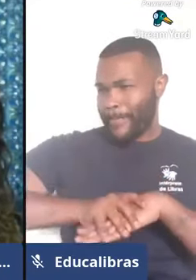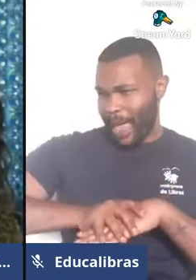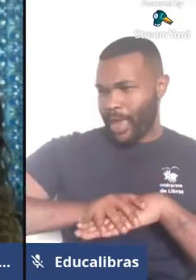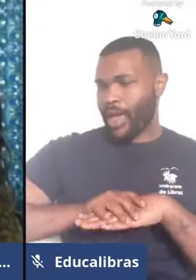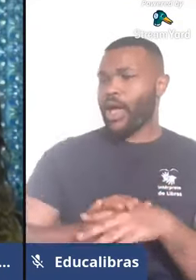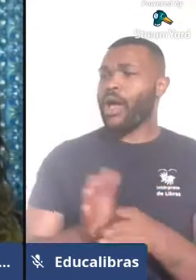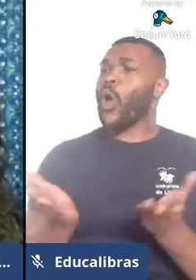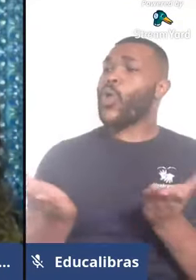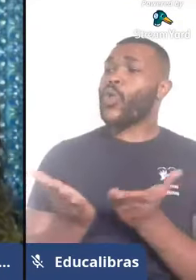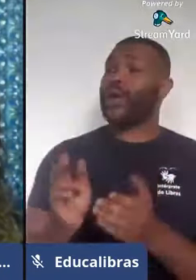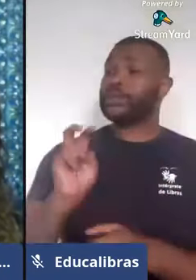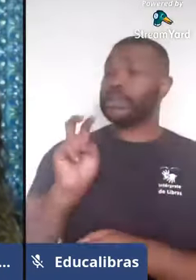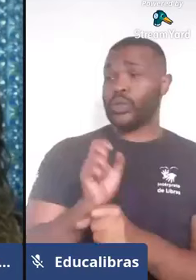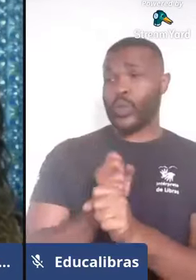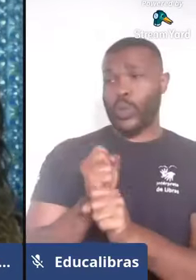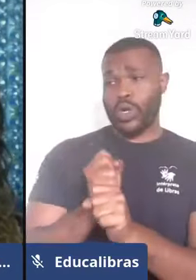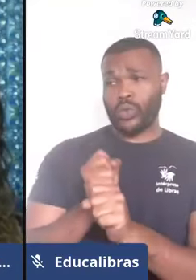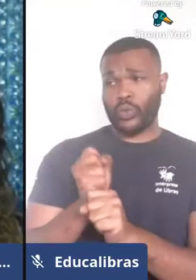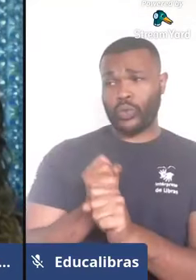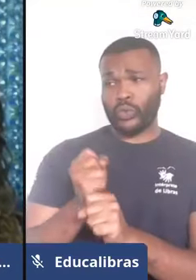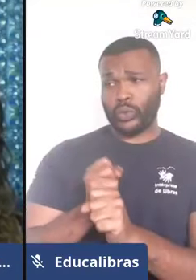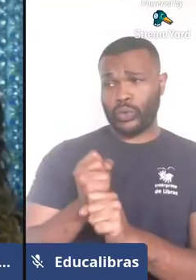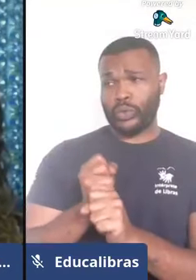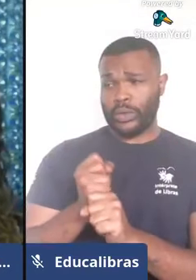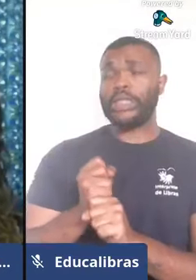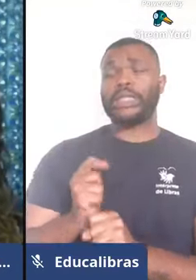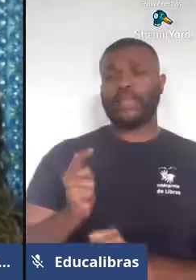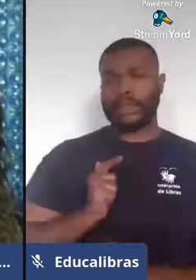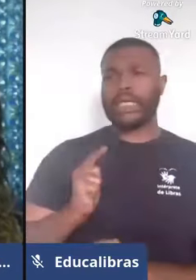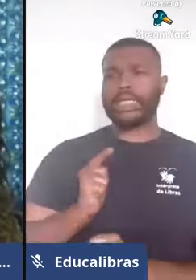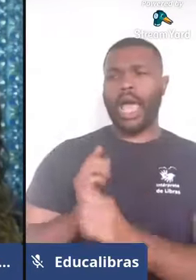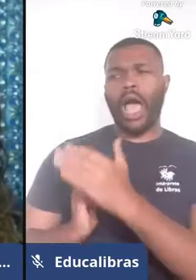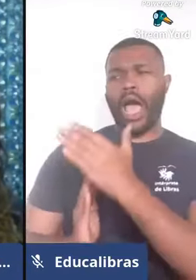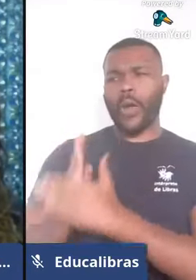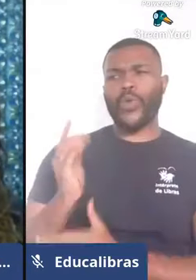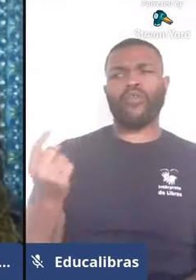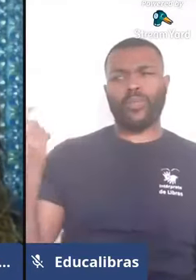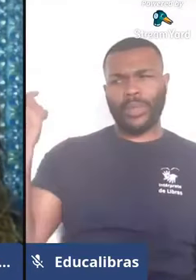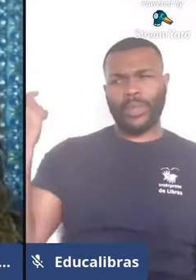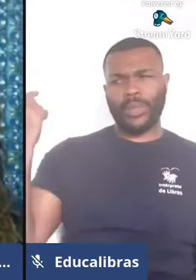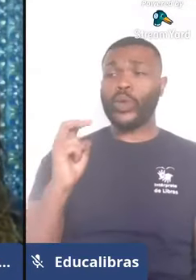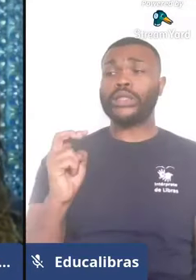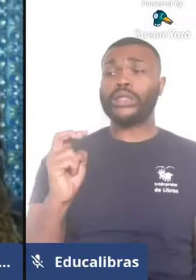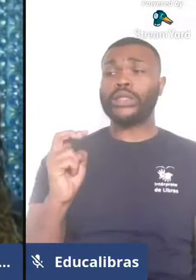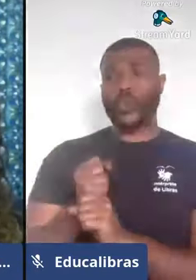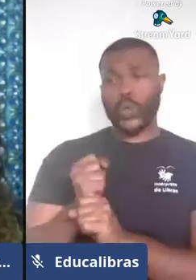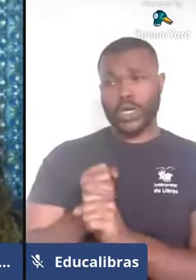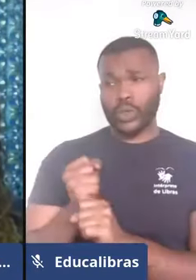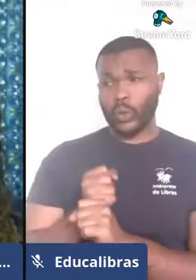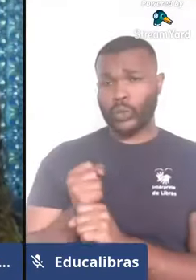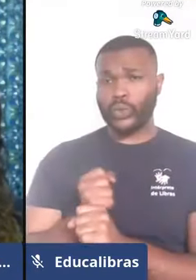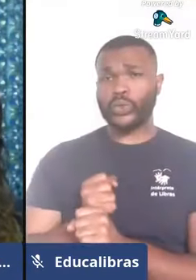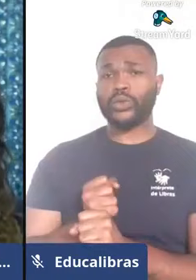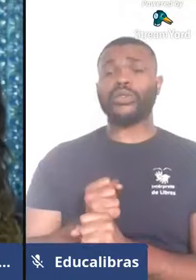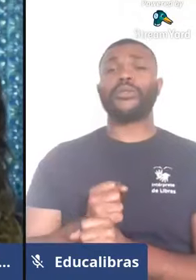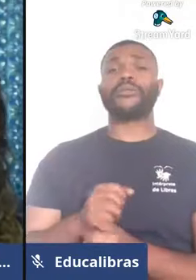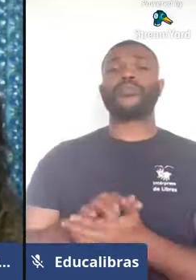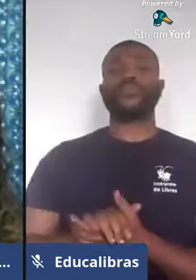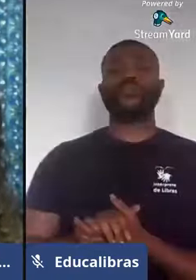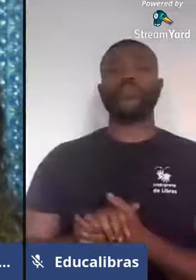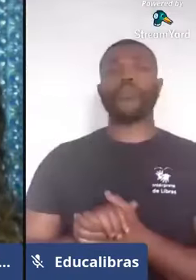né, da sua aprovação. Isso, né? E ela entra em vigor um ano